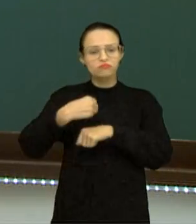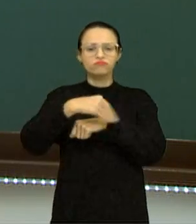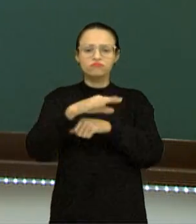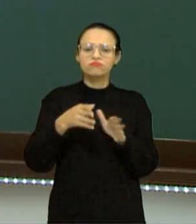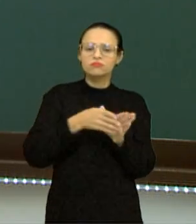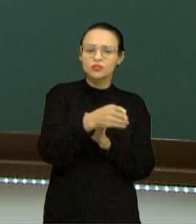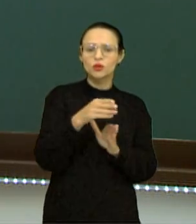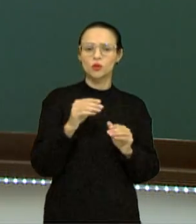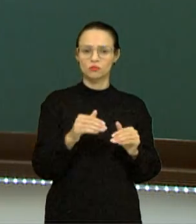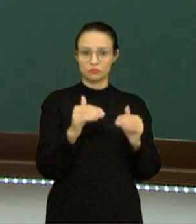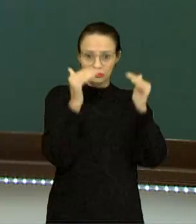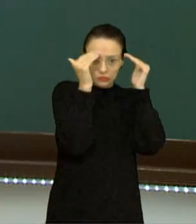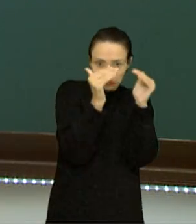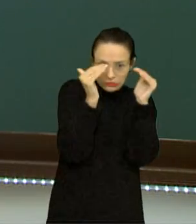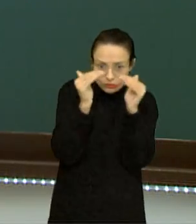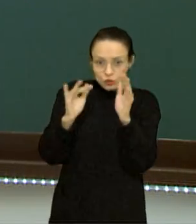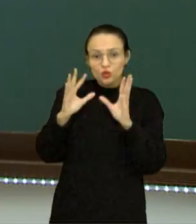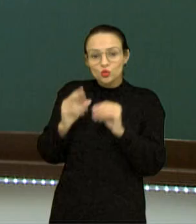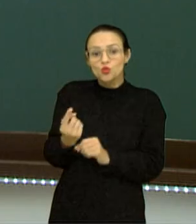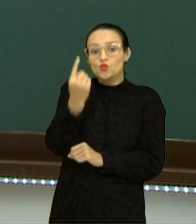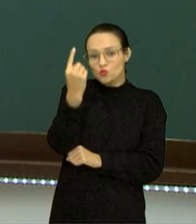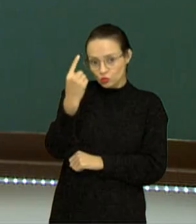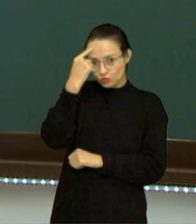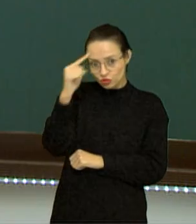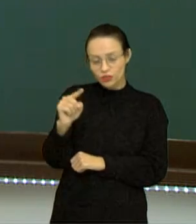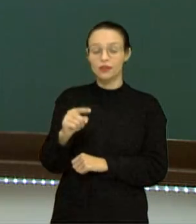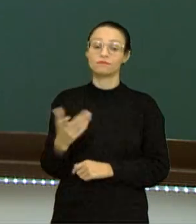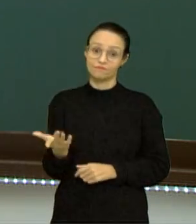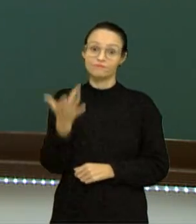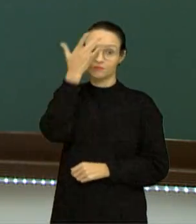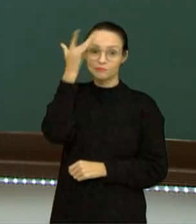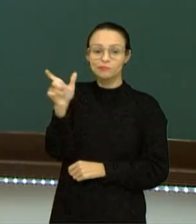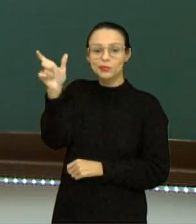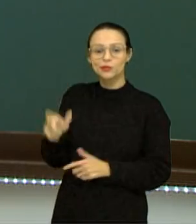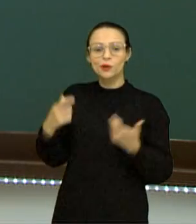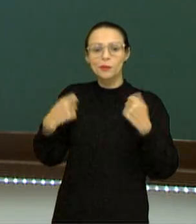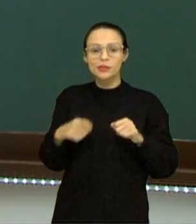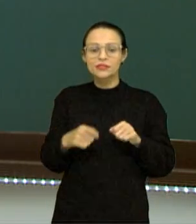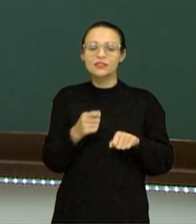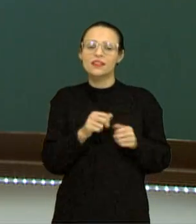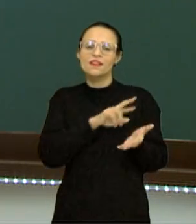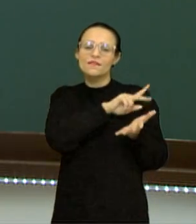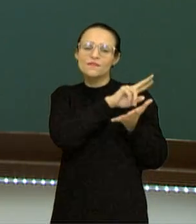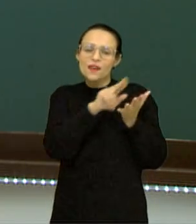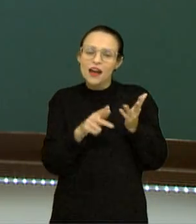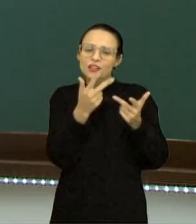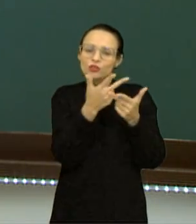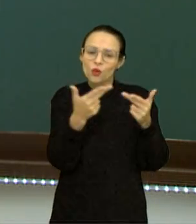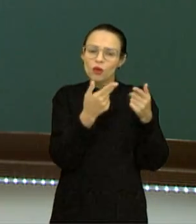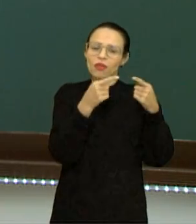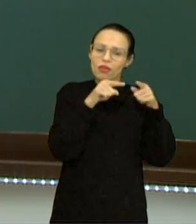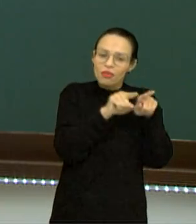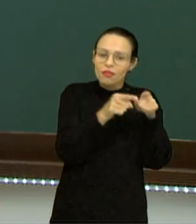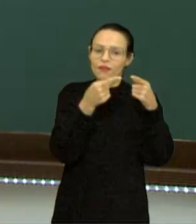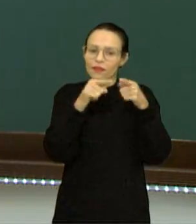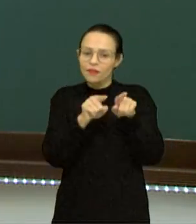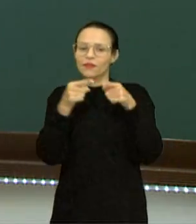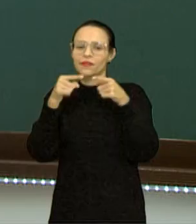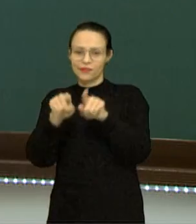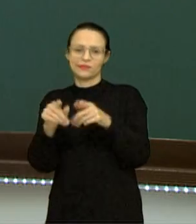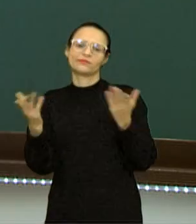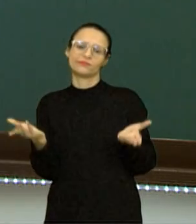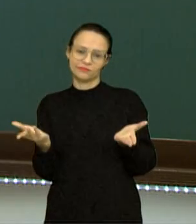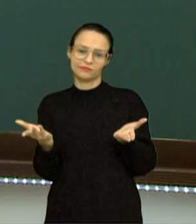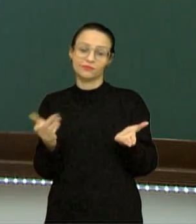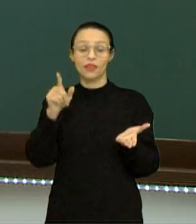que se cumpra tudo em um único dia, a pessoa deve realizar várias atividades ao mesmo tempo. Aí